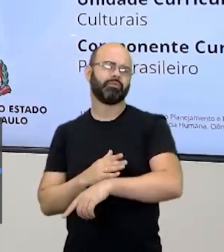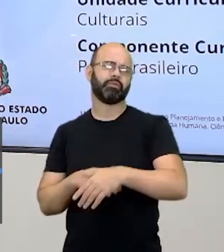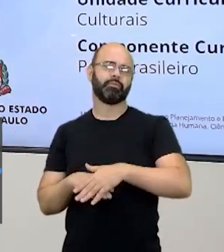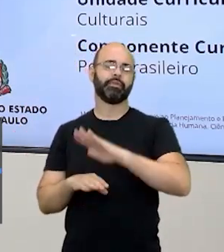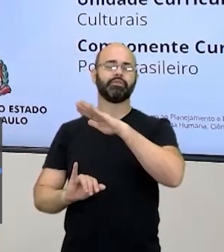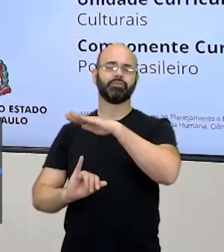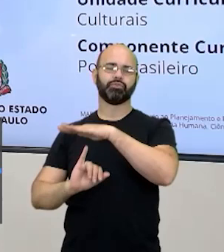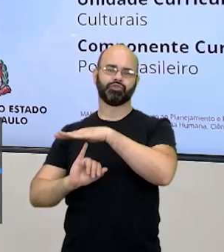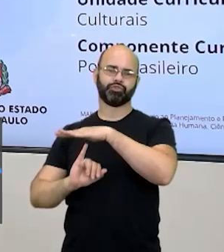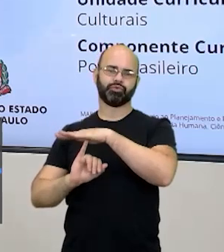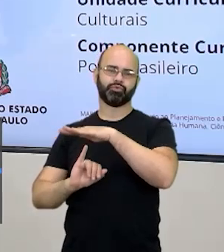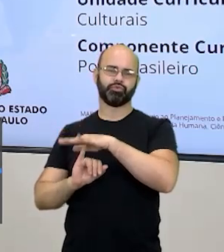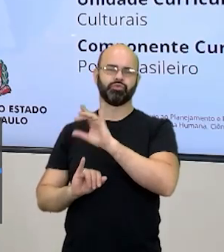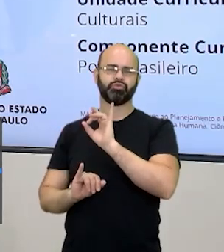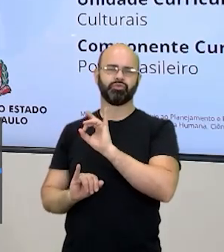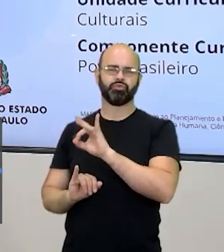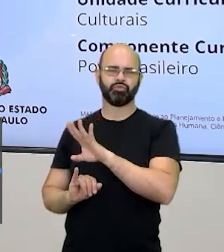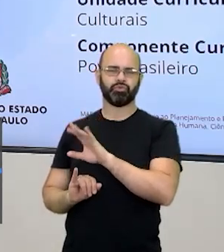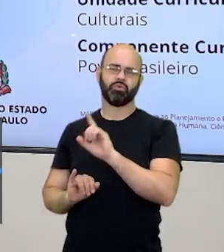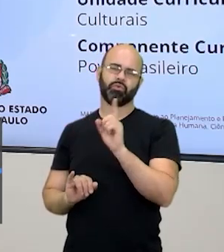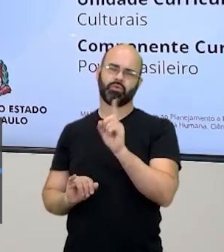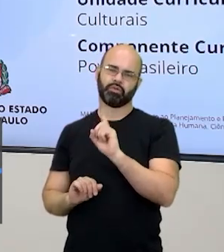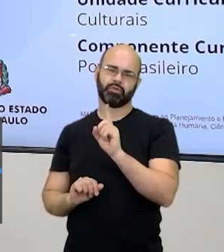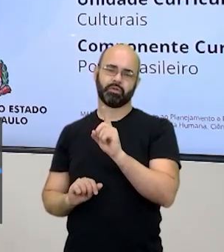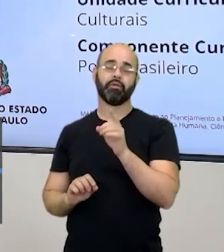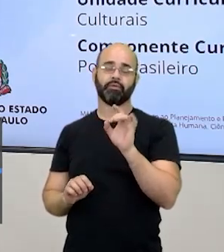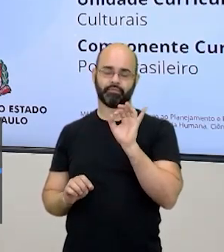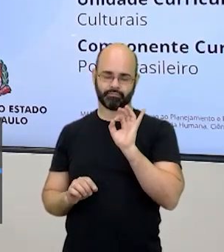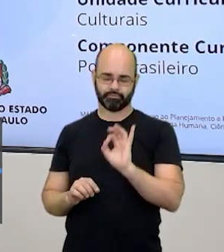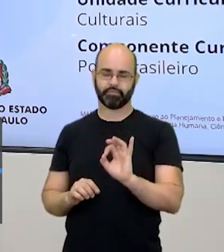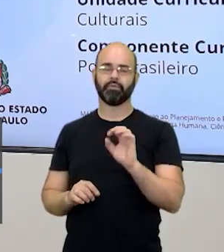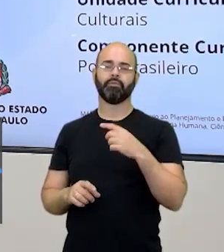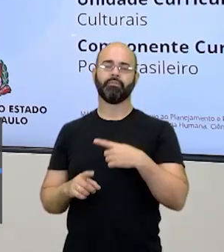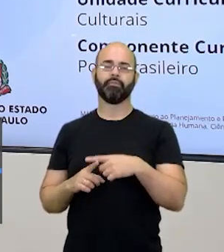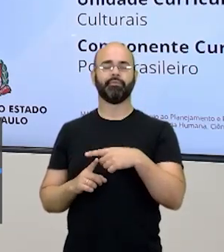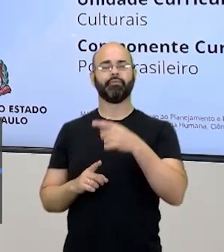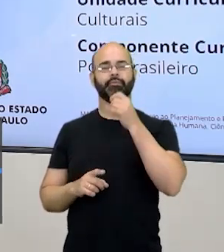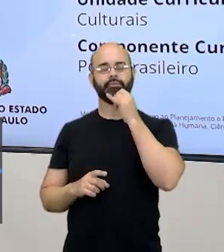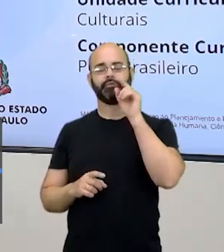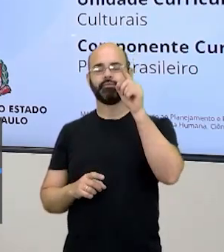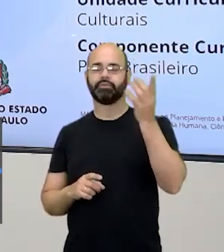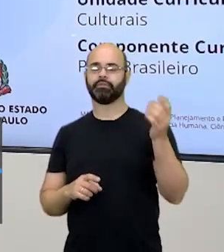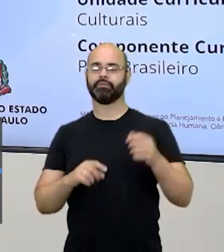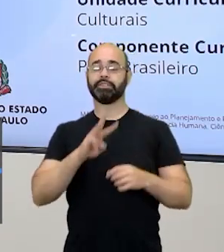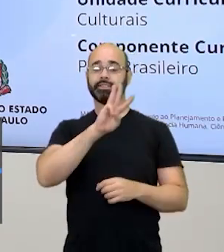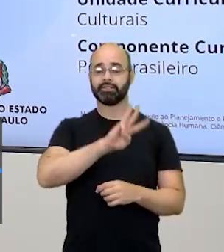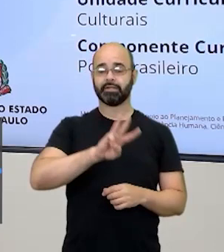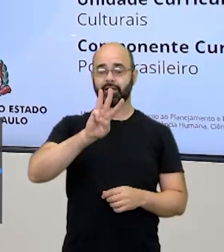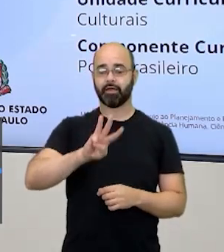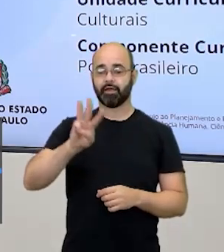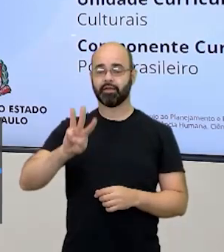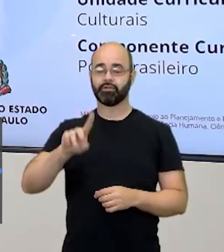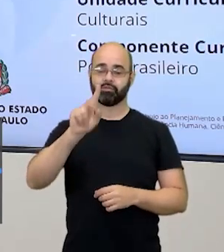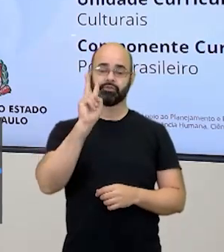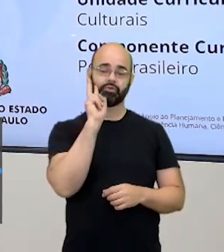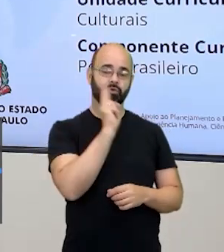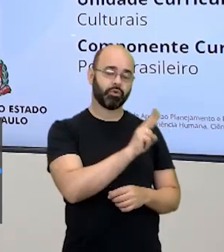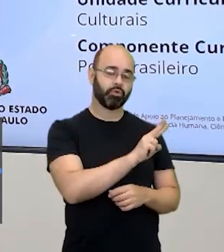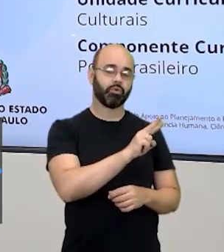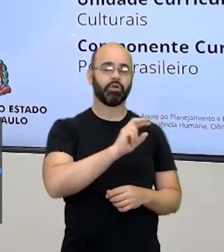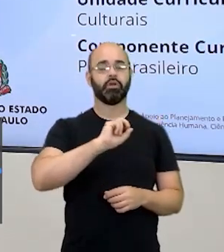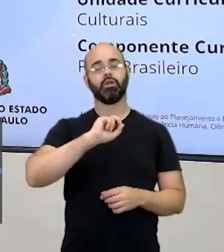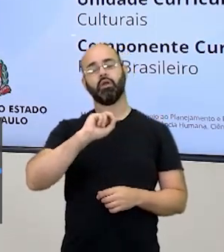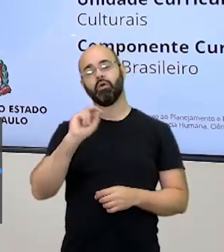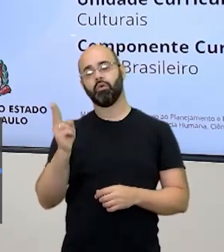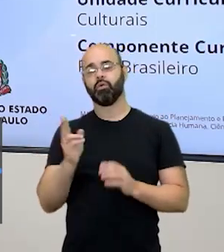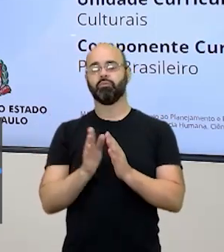institucional. É essa mesmo que você está imaginando, viu, meu aluninho? É aquela que você olha num site, é aquela que está no livro didático,